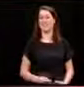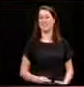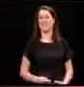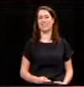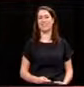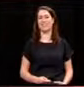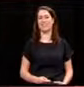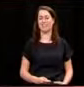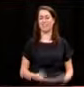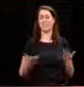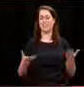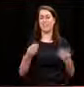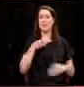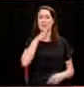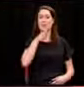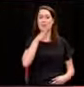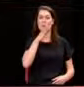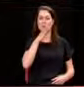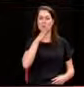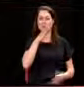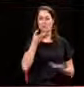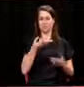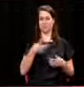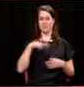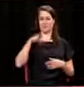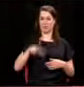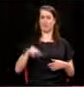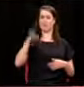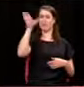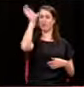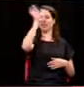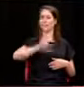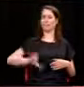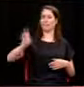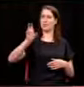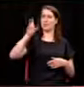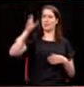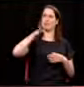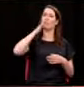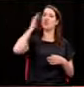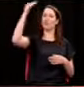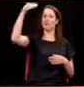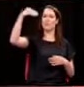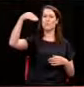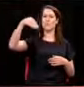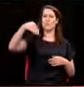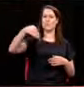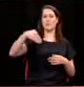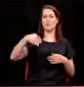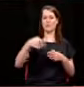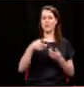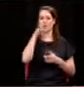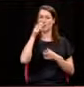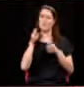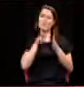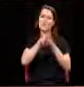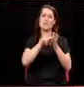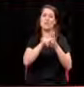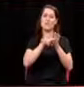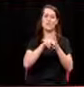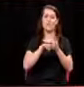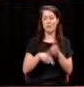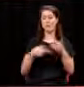comboio vai parando nas diversas estações e os benfiquistas vão entrando e depois acho que saem numa estação em que têm os autocarros para os transportarem, portanto,